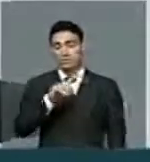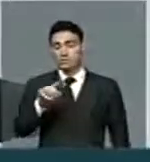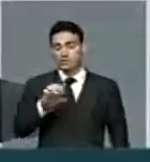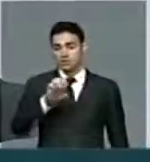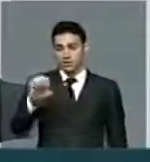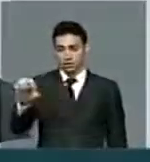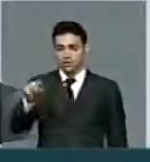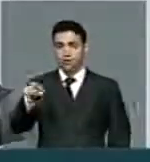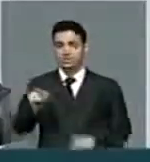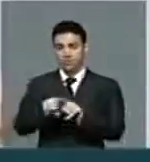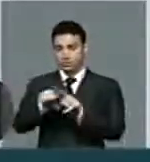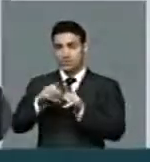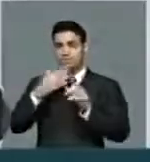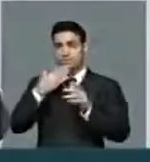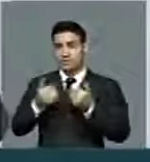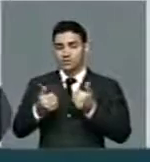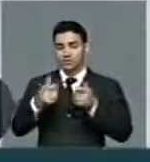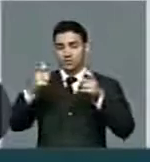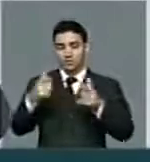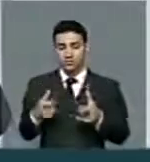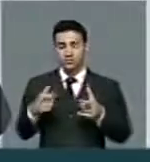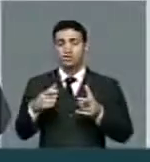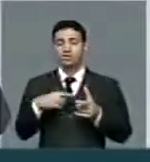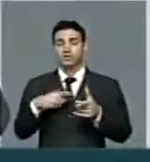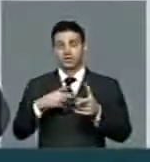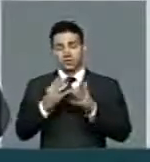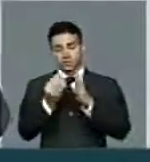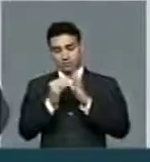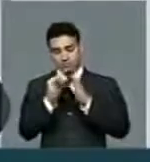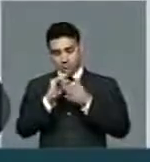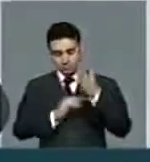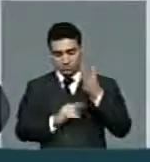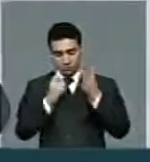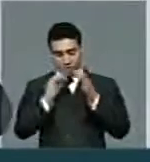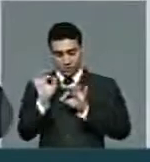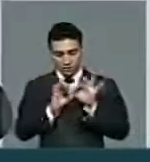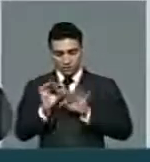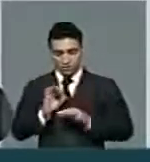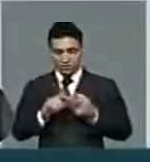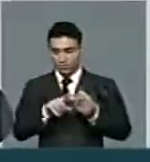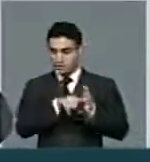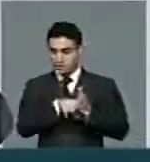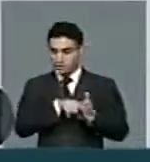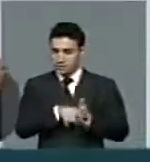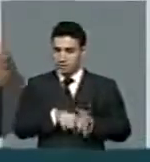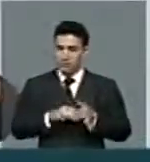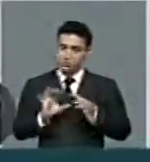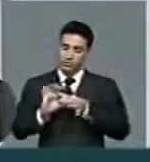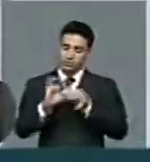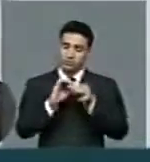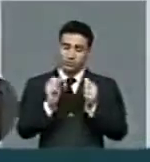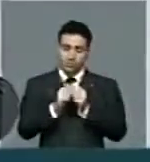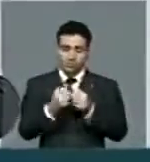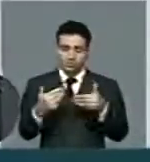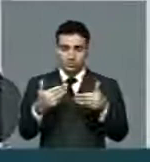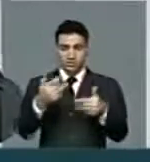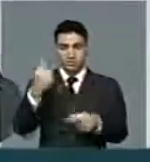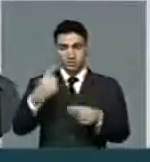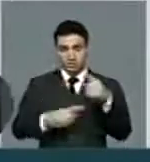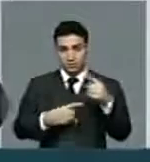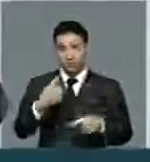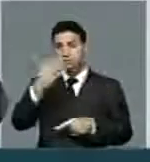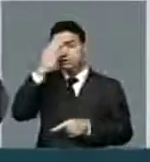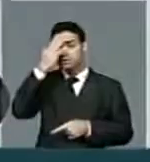pedido por vocês no Código. Zoneamento Econômico e Ecológico. Minuta elaborada, já em consulta interministerial, em discussão interna. Vamos ouvindo